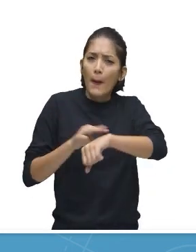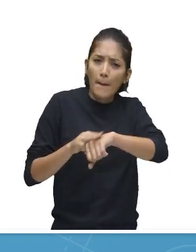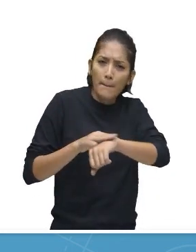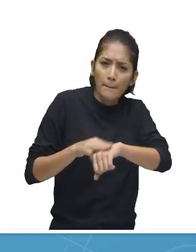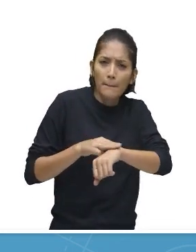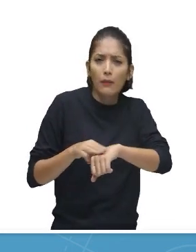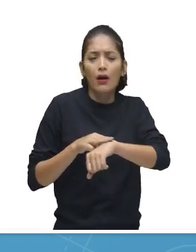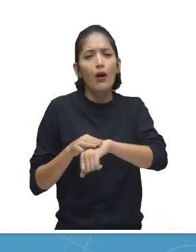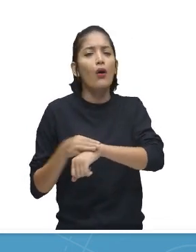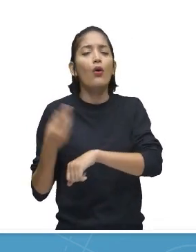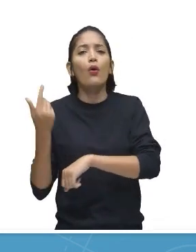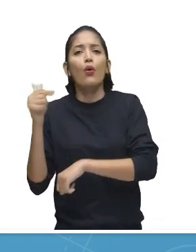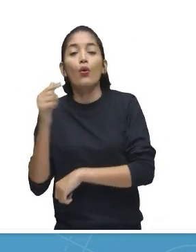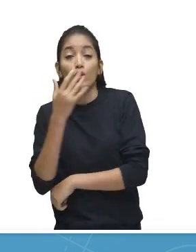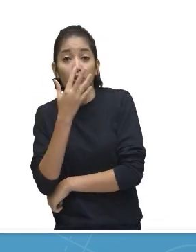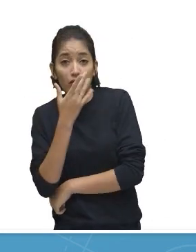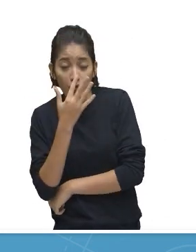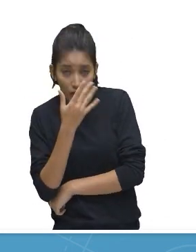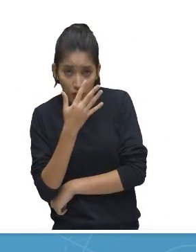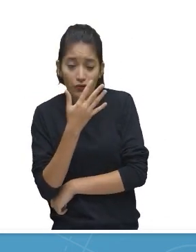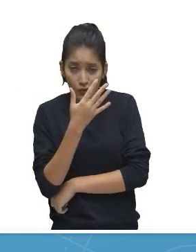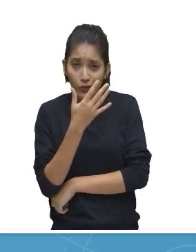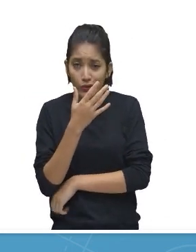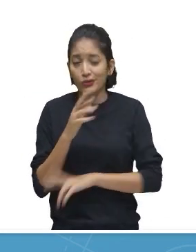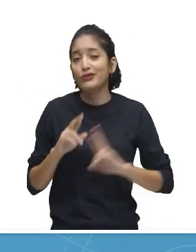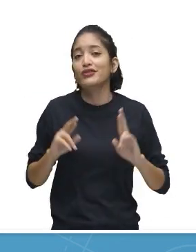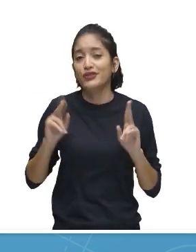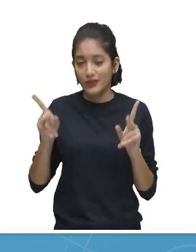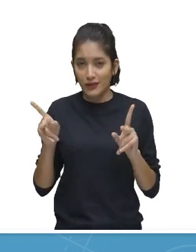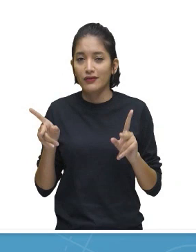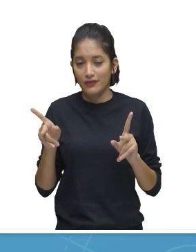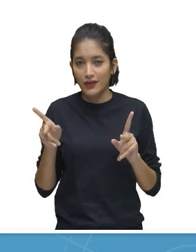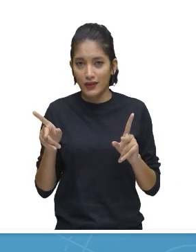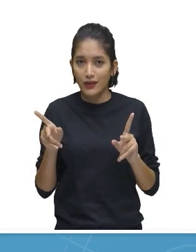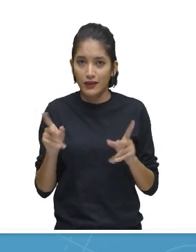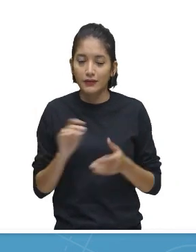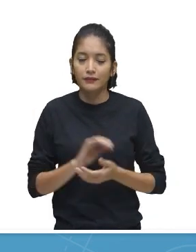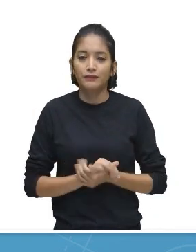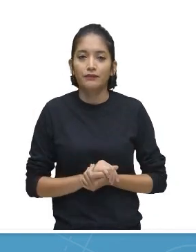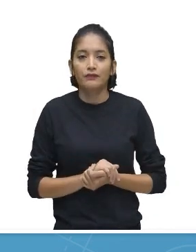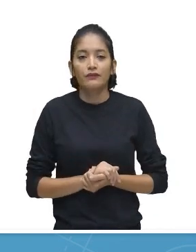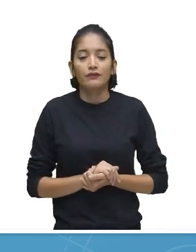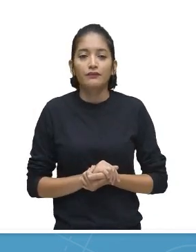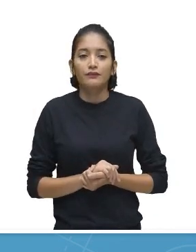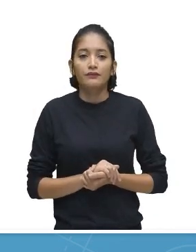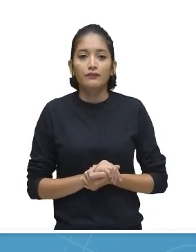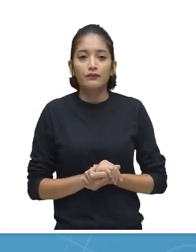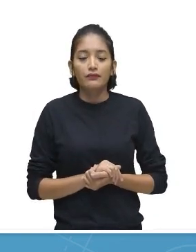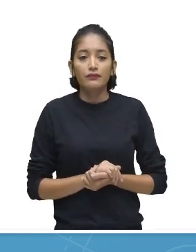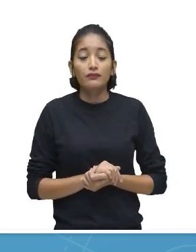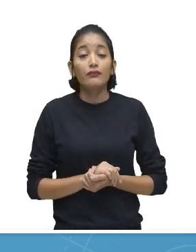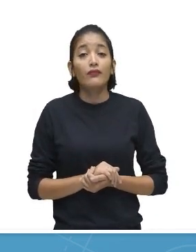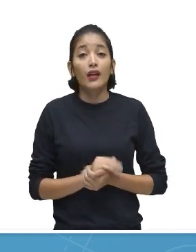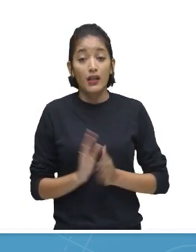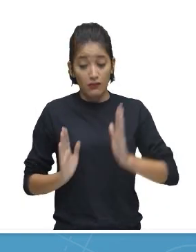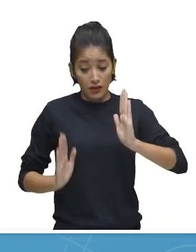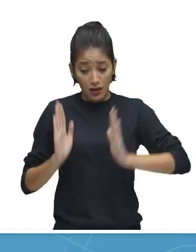ocre, são cores bem neutras, vamos dizer assim. Isso na